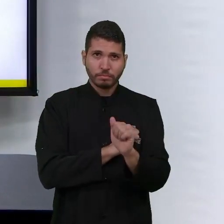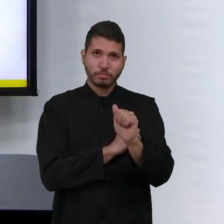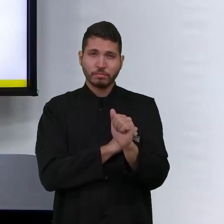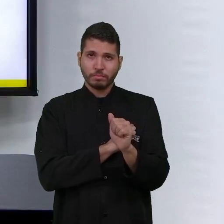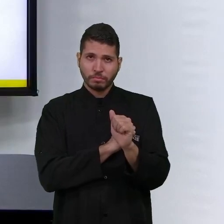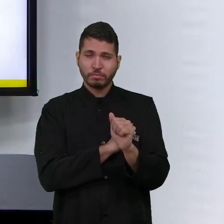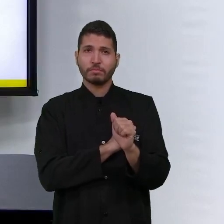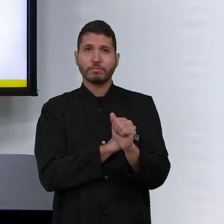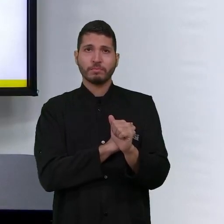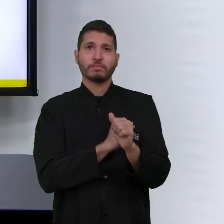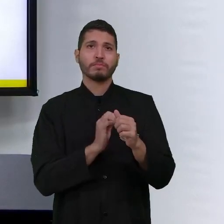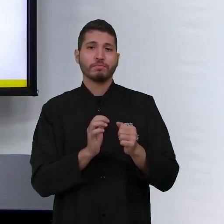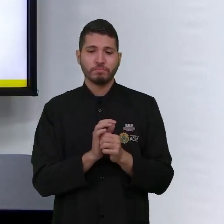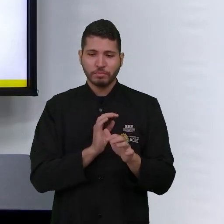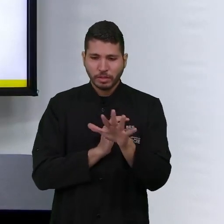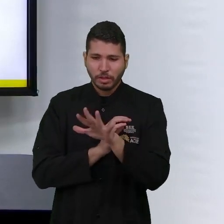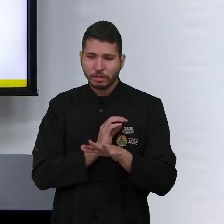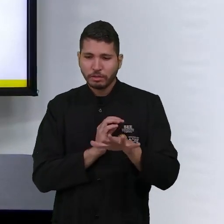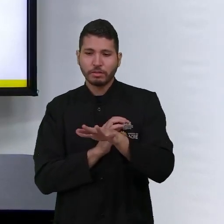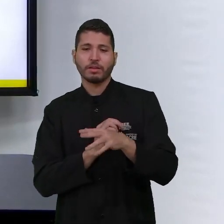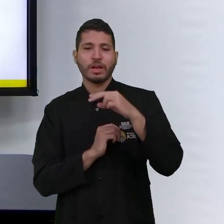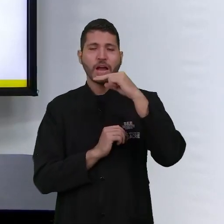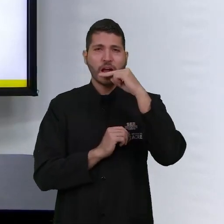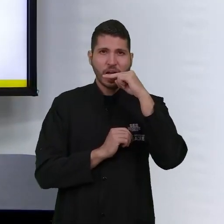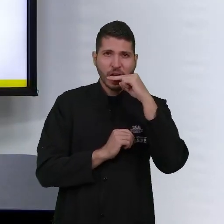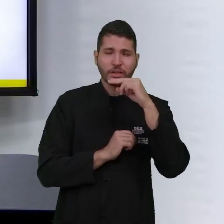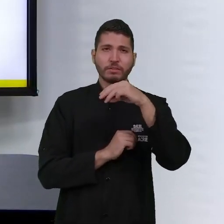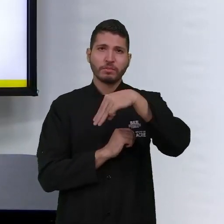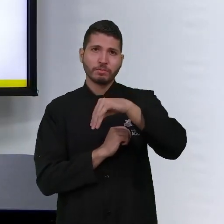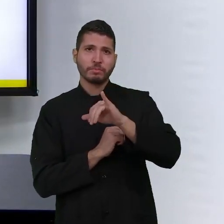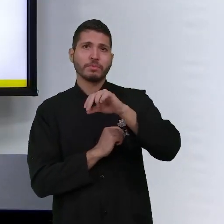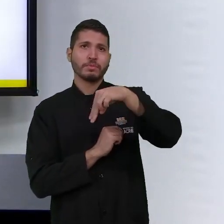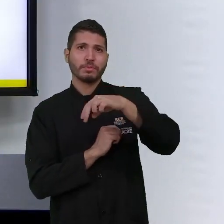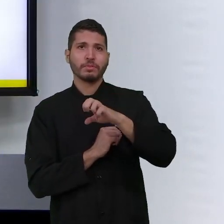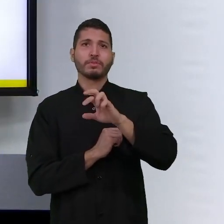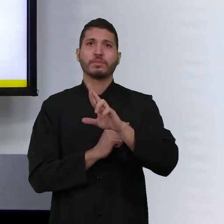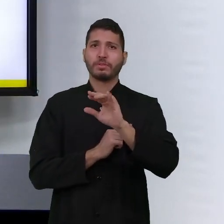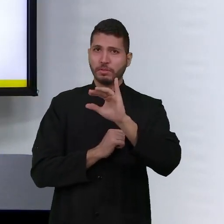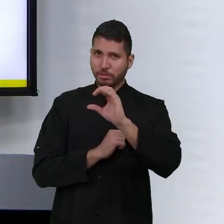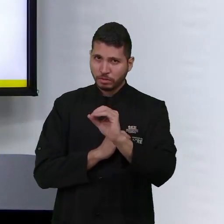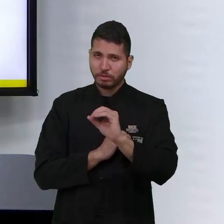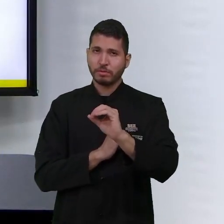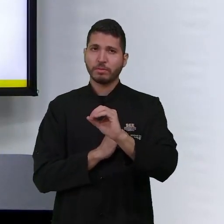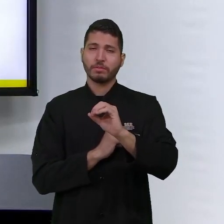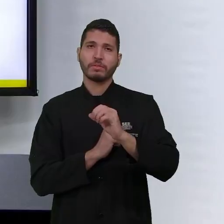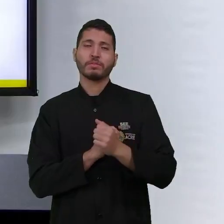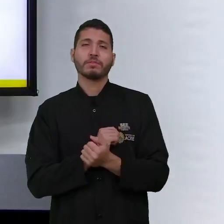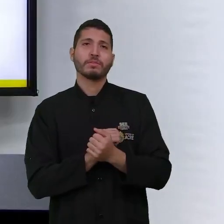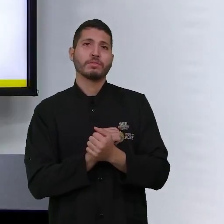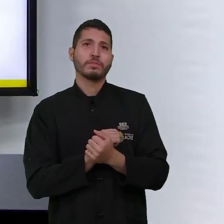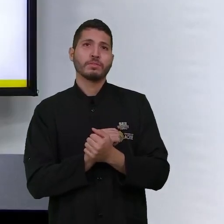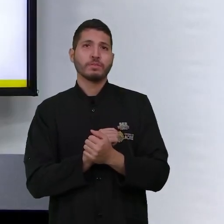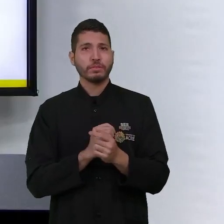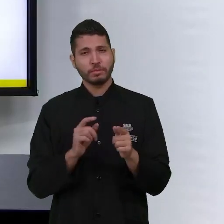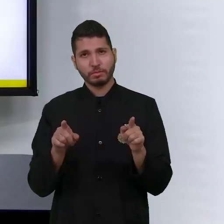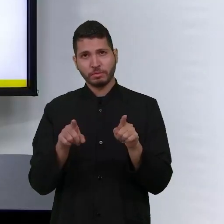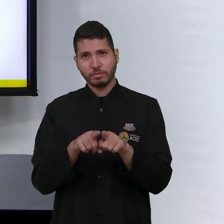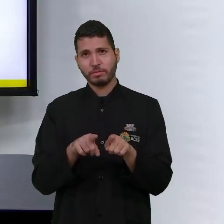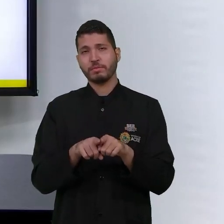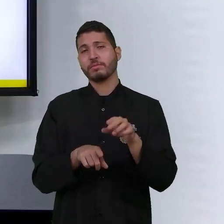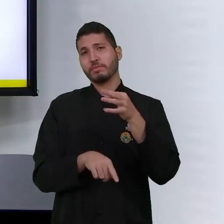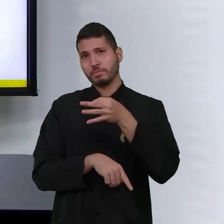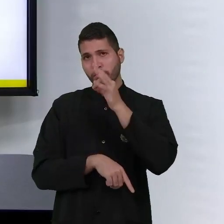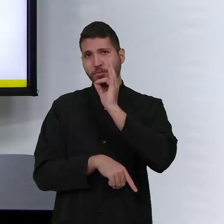africana, seja na cana-de-açúcar, na mineração, Goiás, Minas Gerais, ou até mesmo no café,